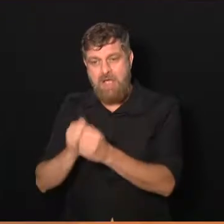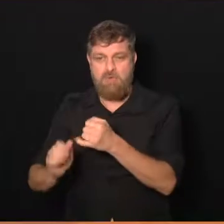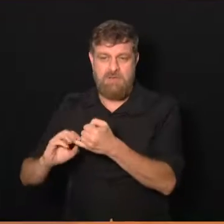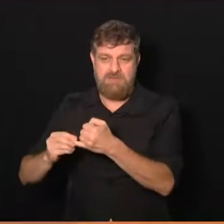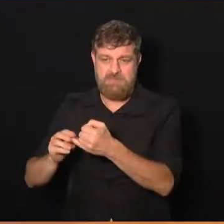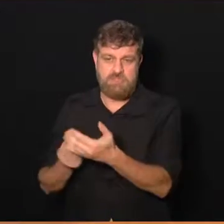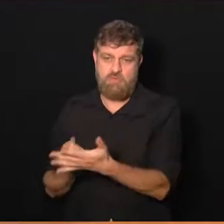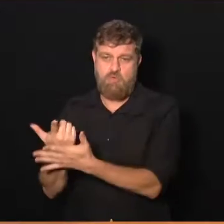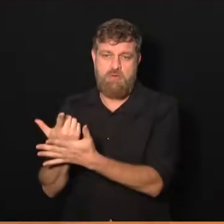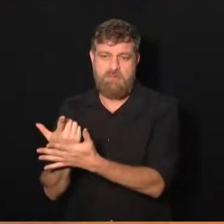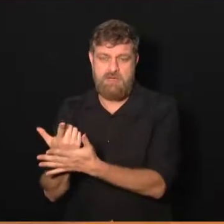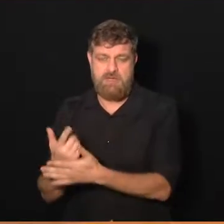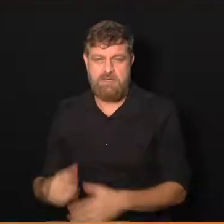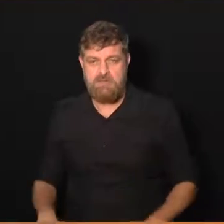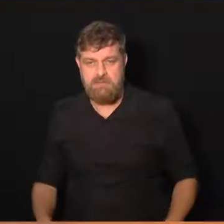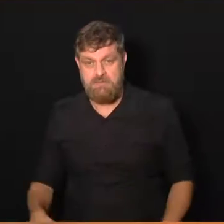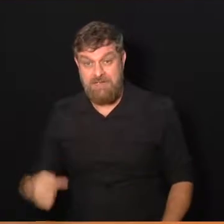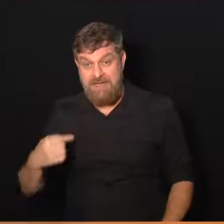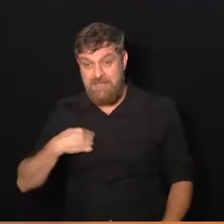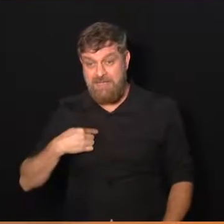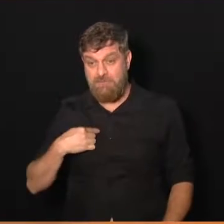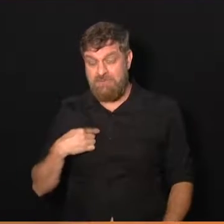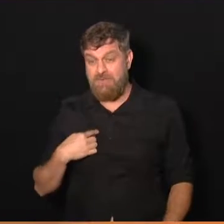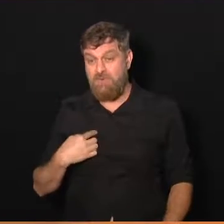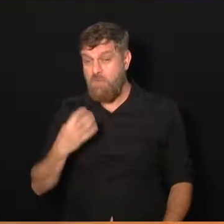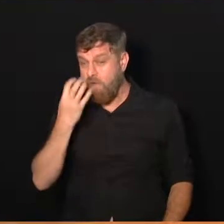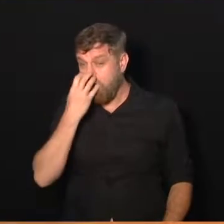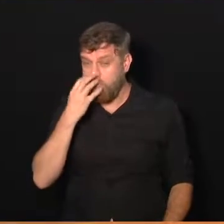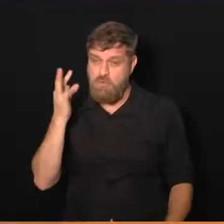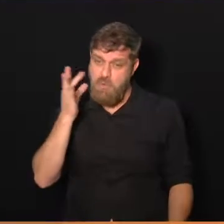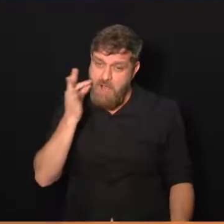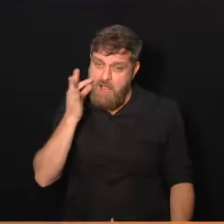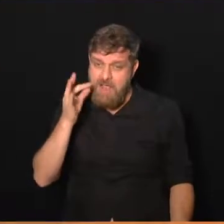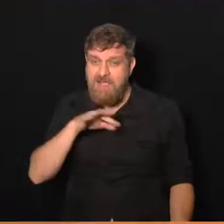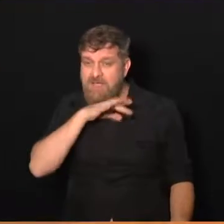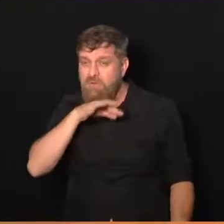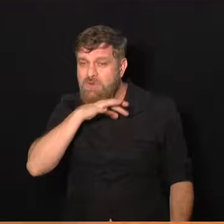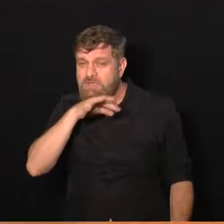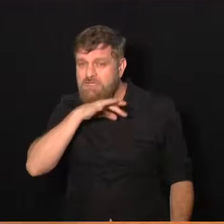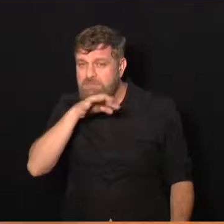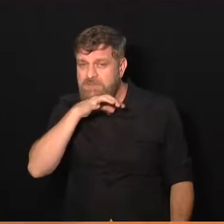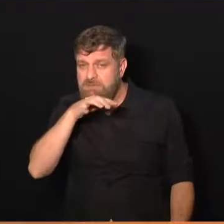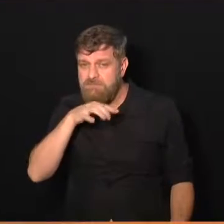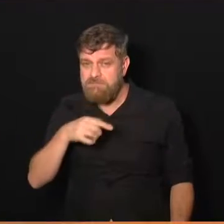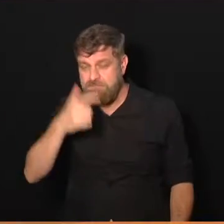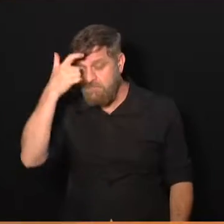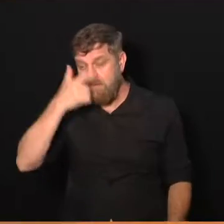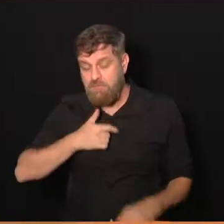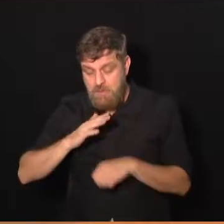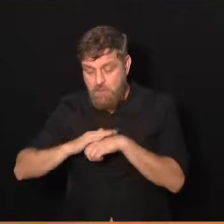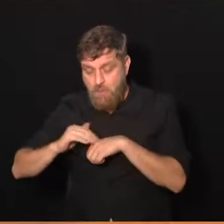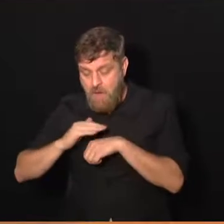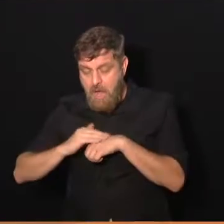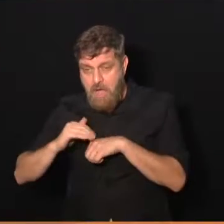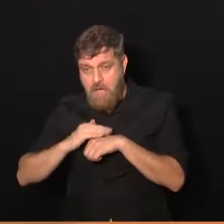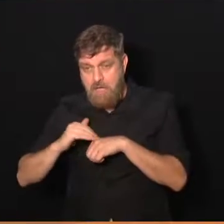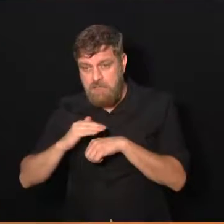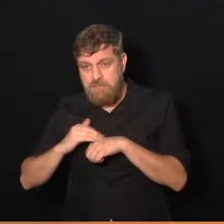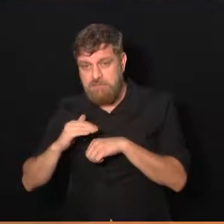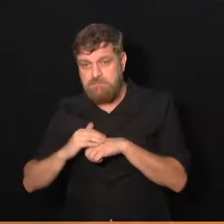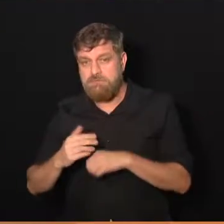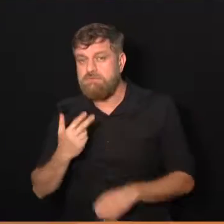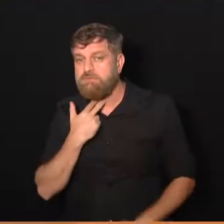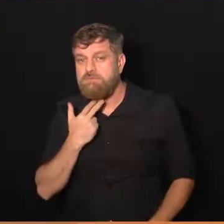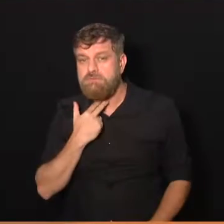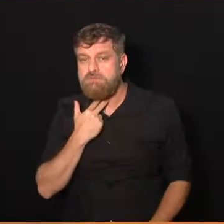feijão, comprando um medicamento. Eu estou ali com um animal que é um animal que eu tenho o maior carinho por aquele bichinho e não é